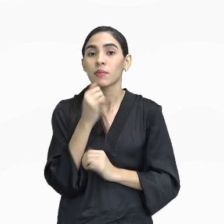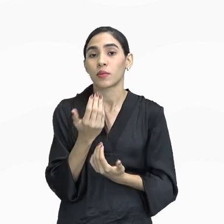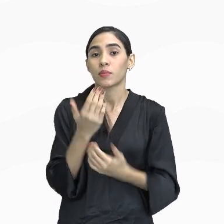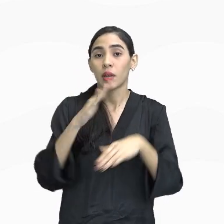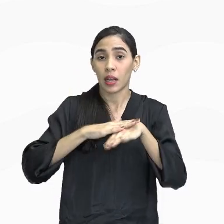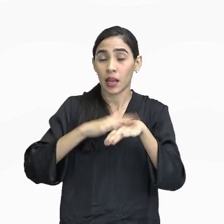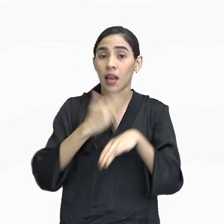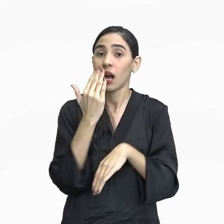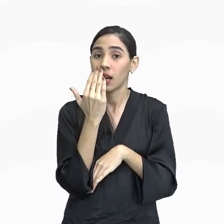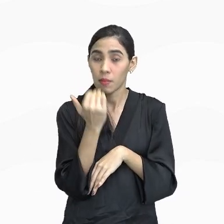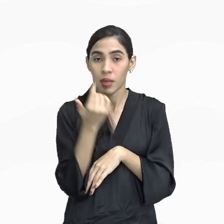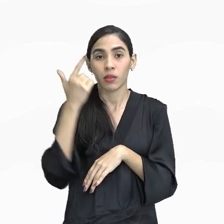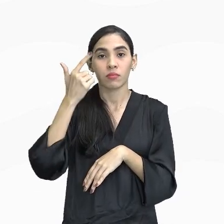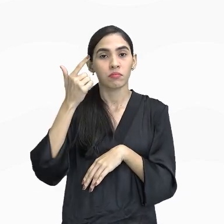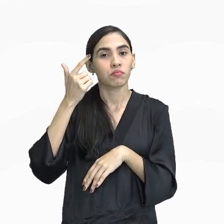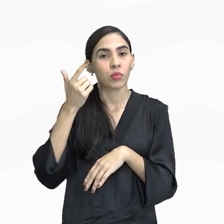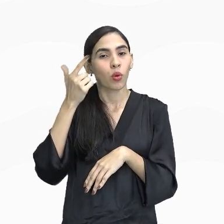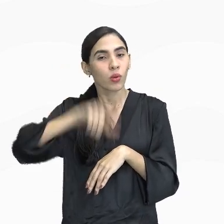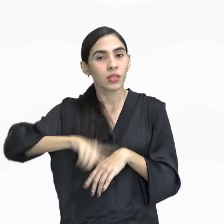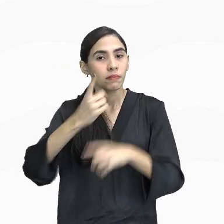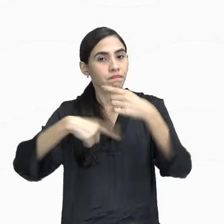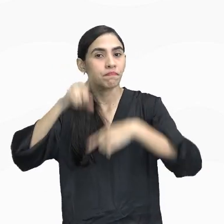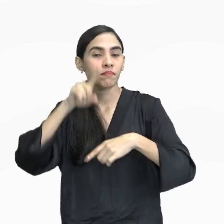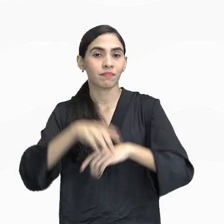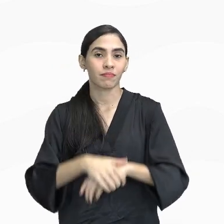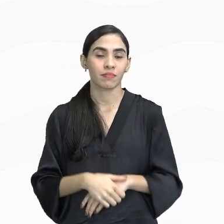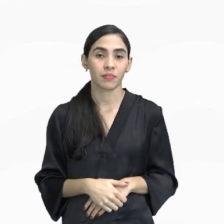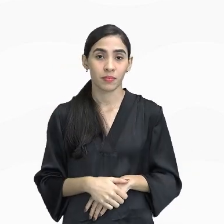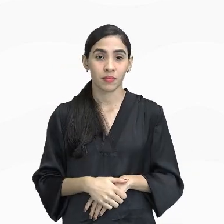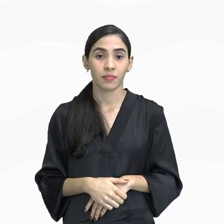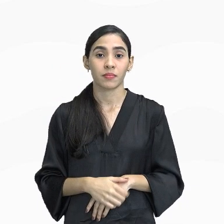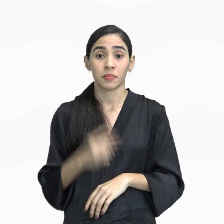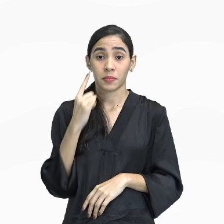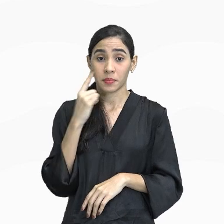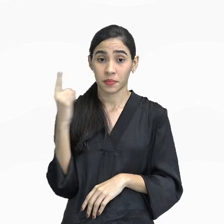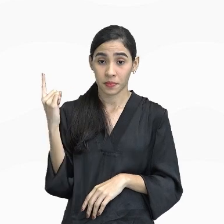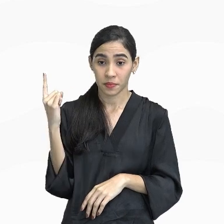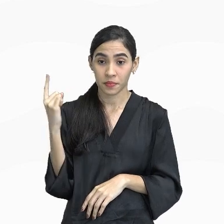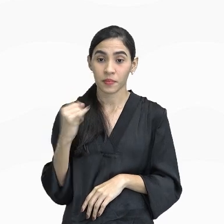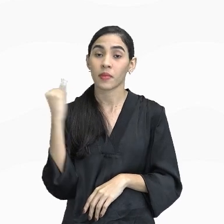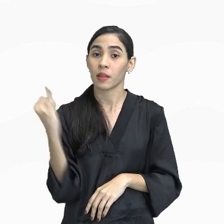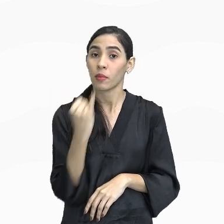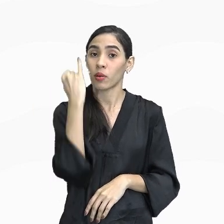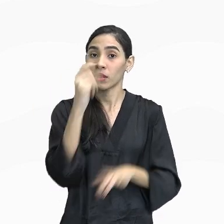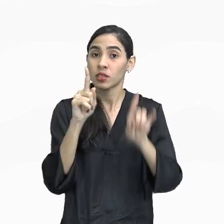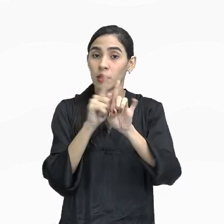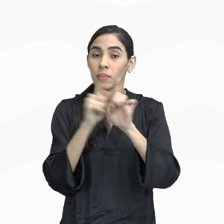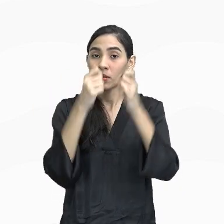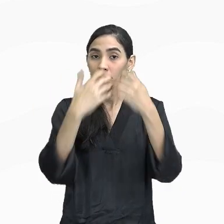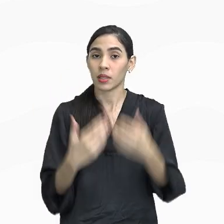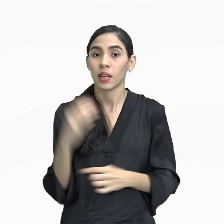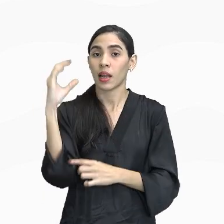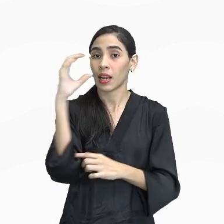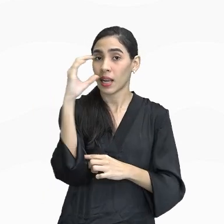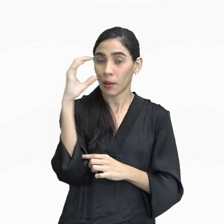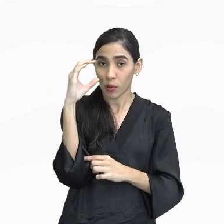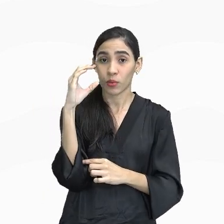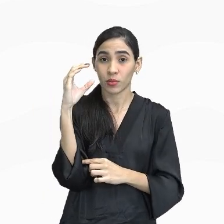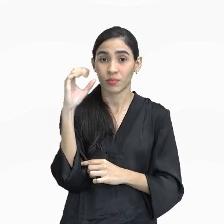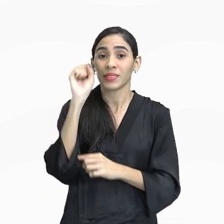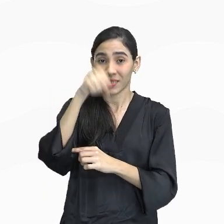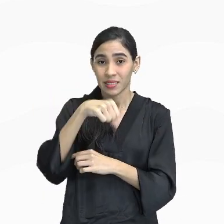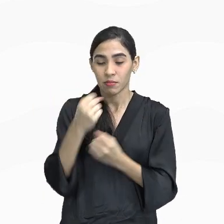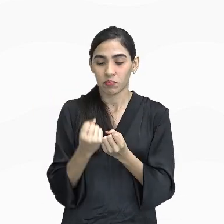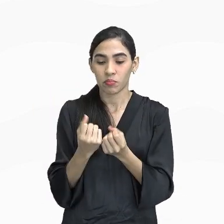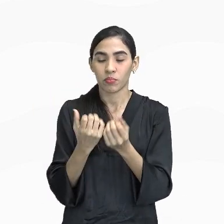um alimento, né? Para que ele possa crescer e se desenvolver. E nesse processo é importante dizer que o carbono é devolvido